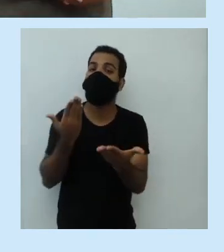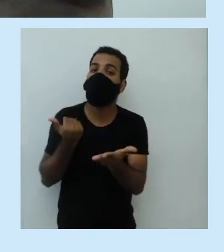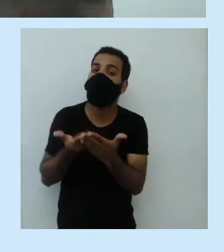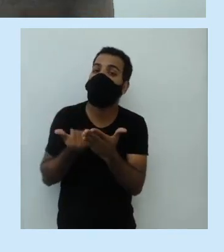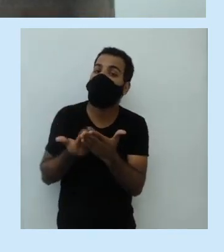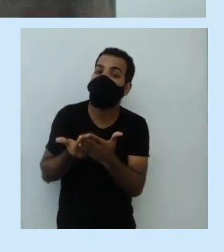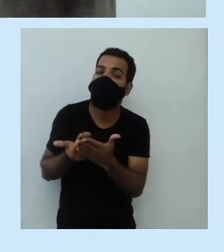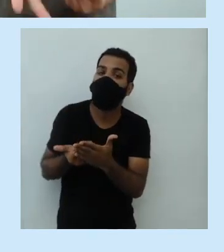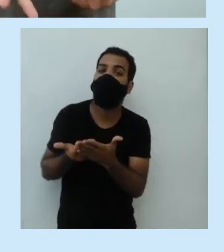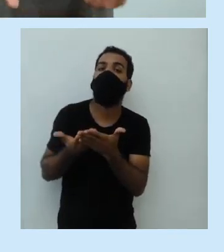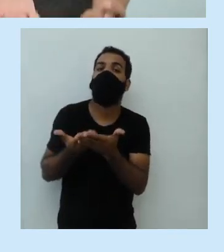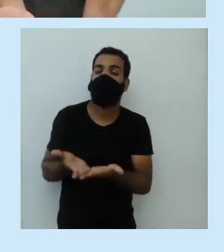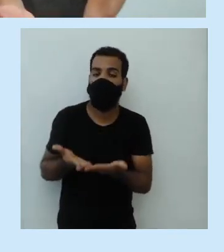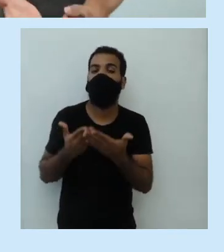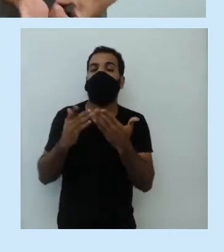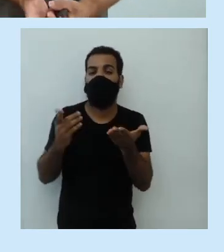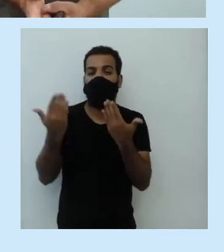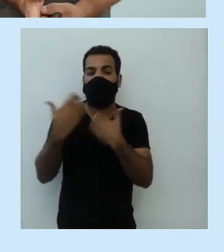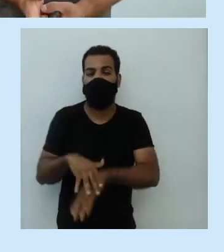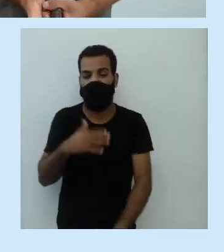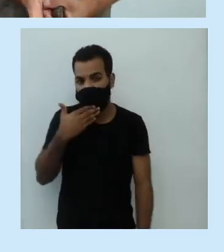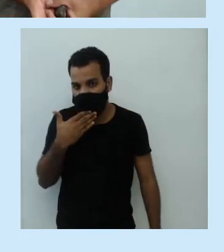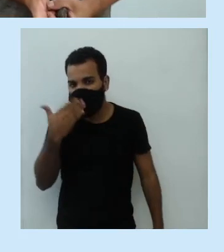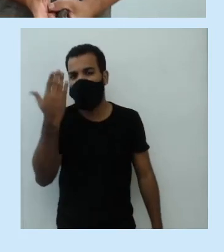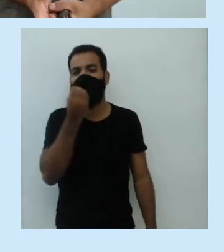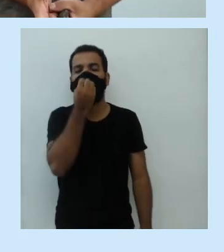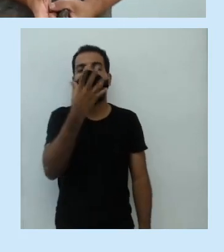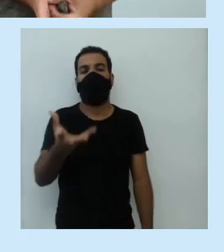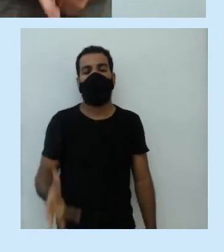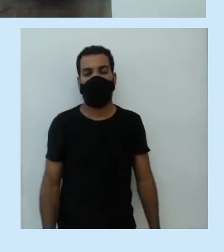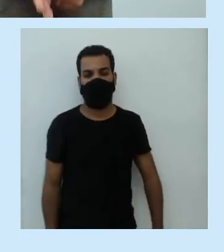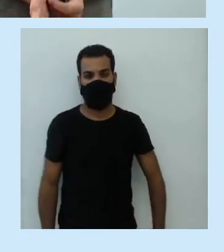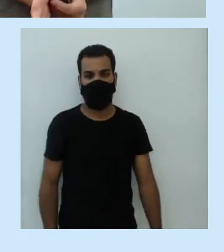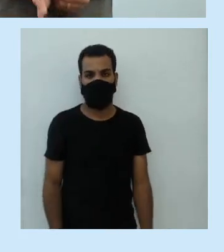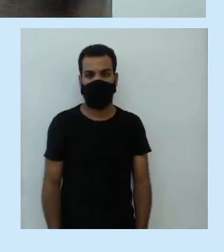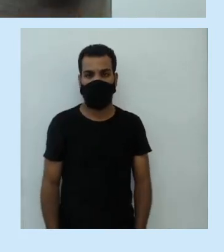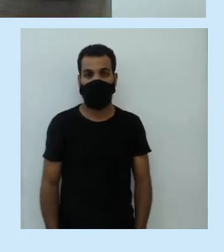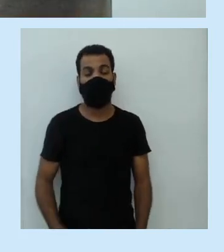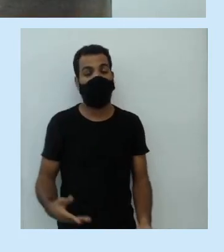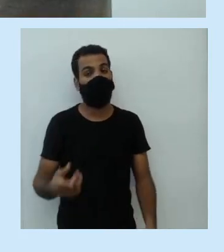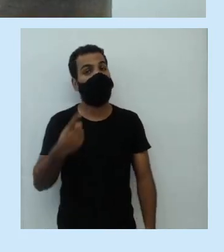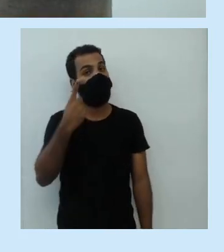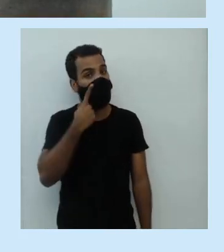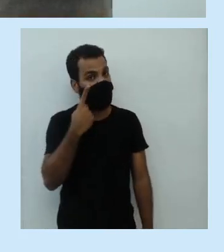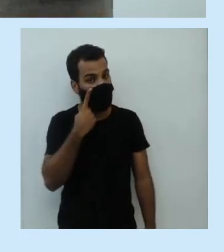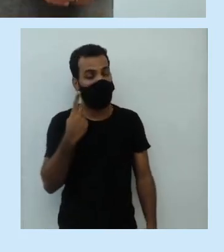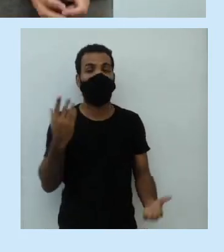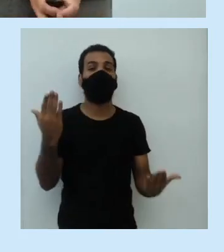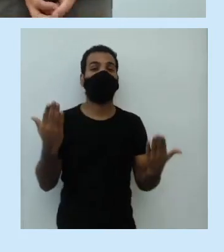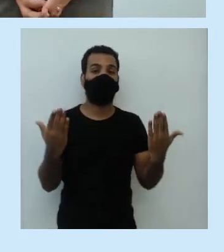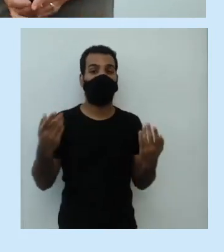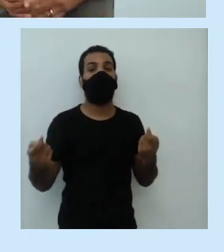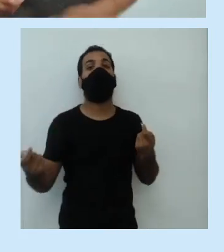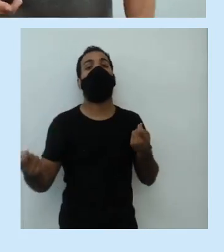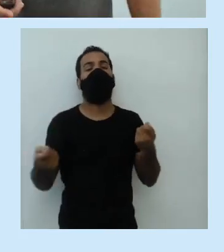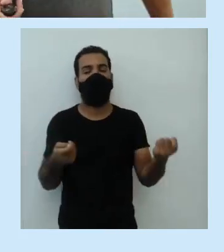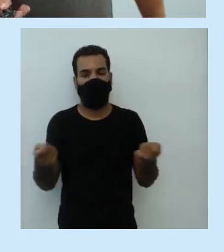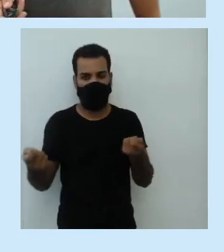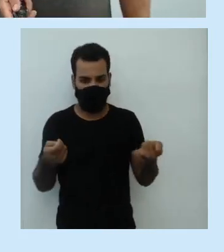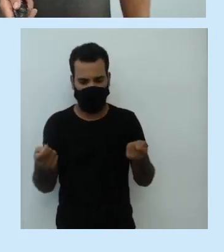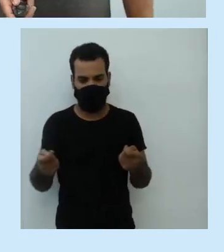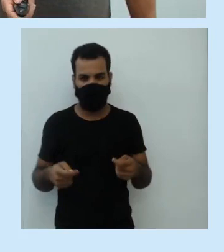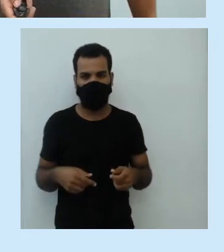se aperfeiçoar e fazer uma boa prova, né, do Enem. Então vamos ver aí para a gente ter um equilíbrio naquilo que a